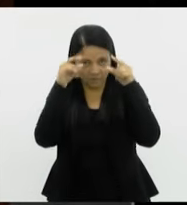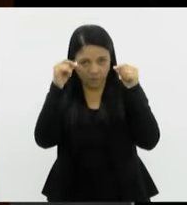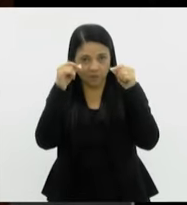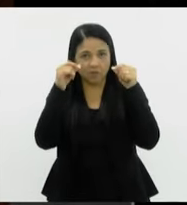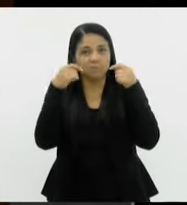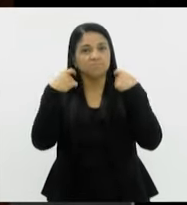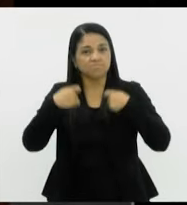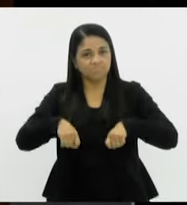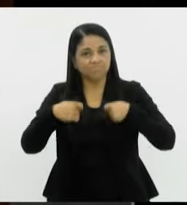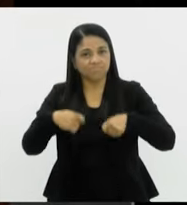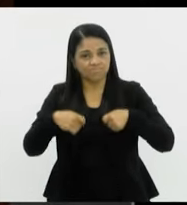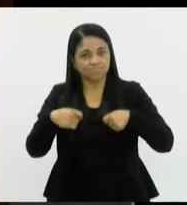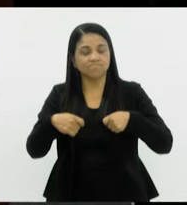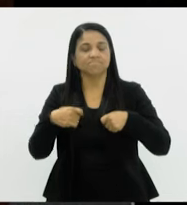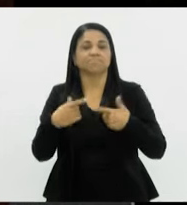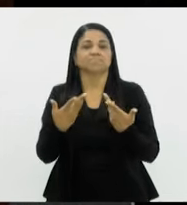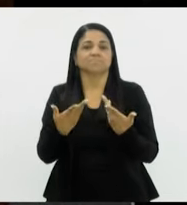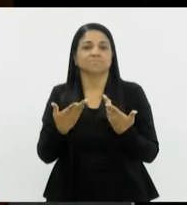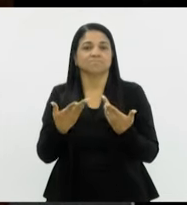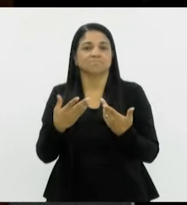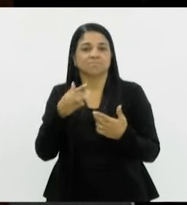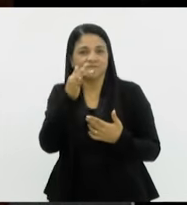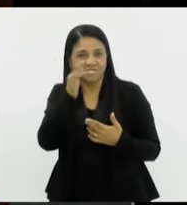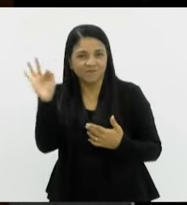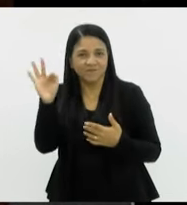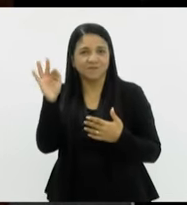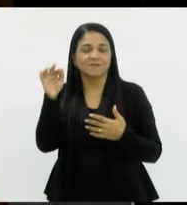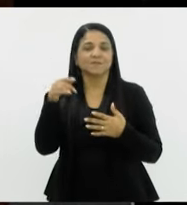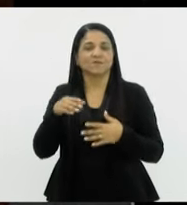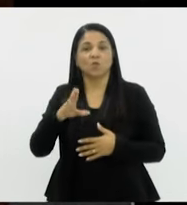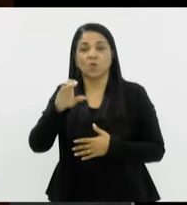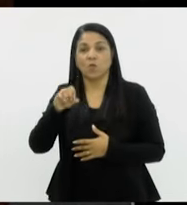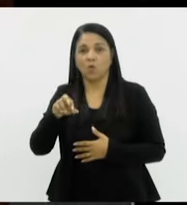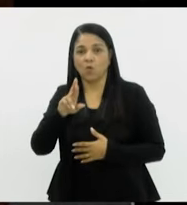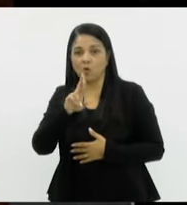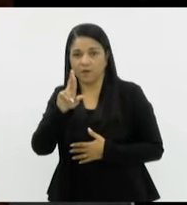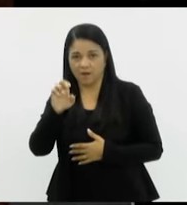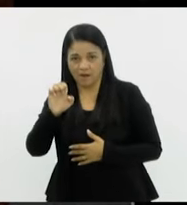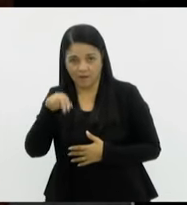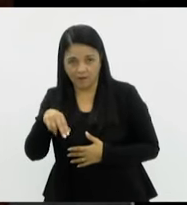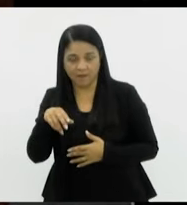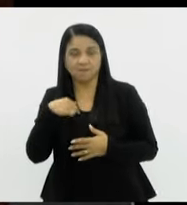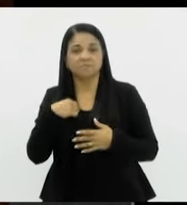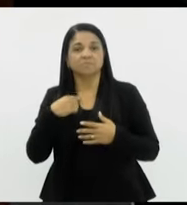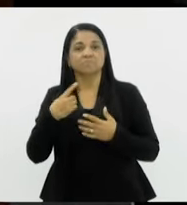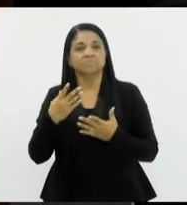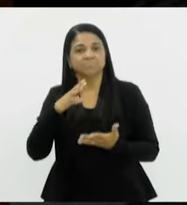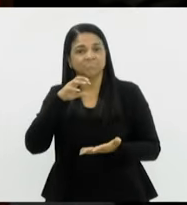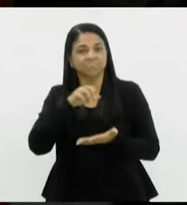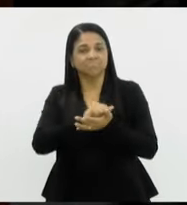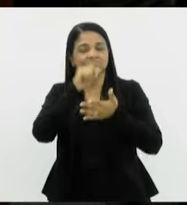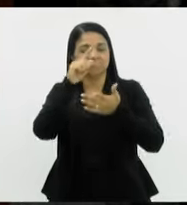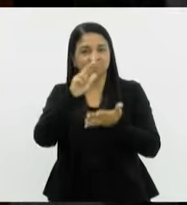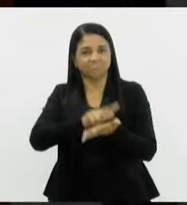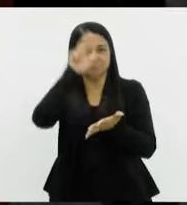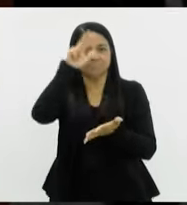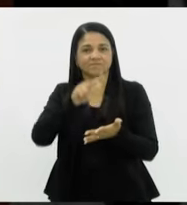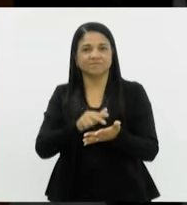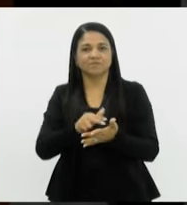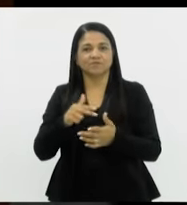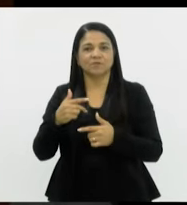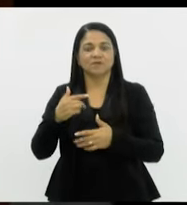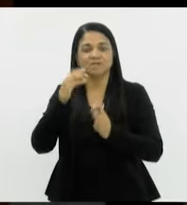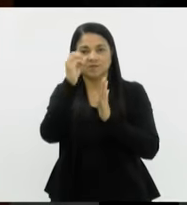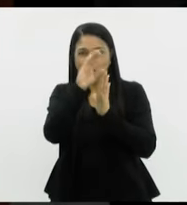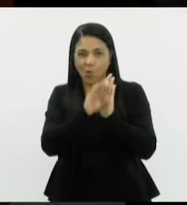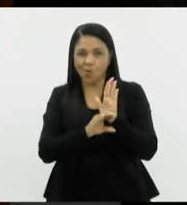necessária intervenção federal, quando esteve à frente do Corém, consolidando a sua trajetória irretocável. Então, parabéns,